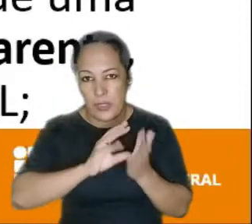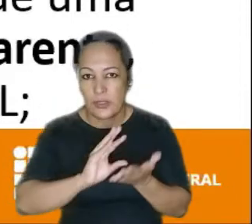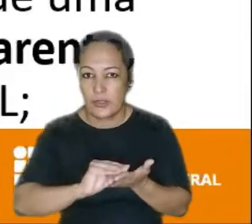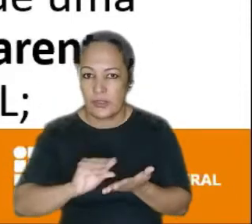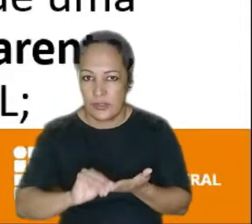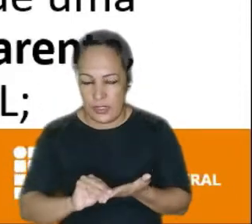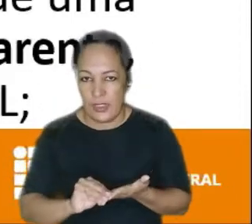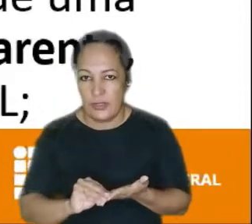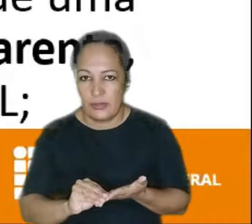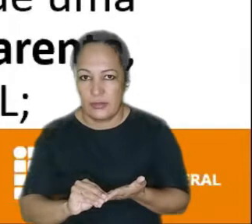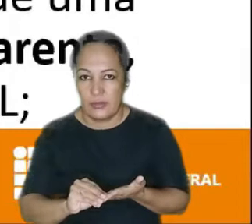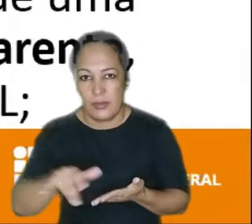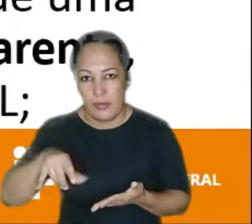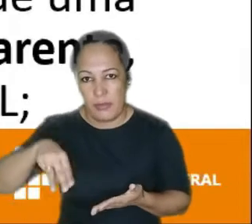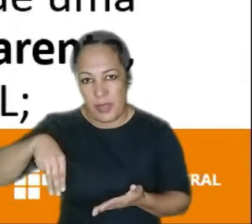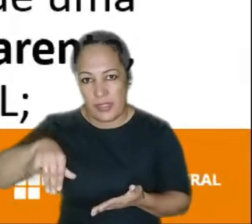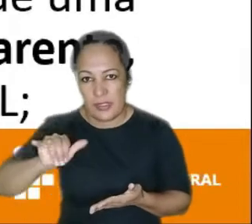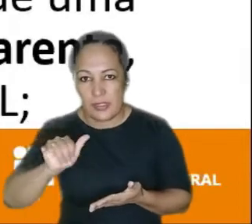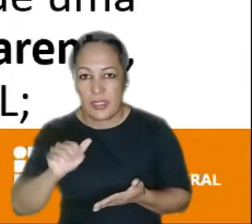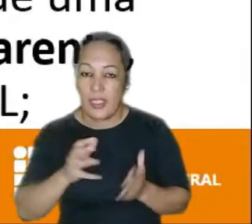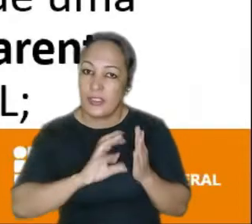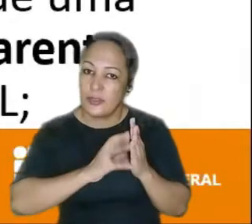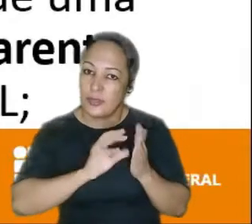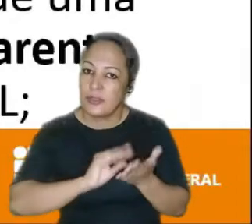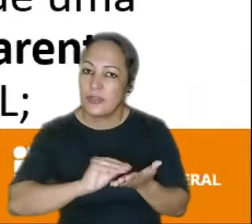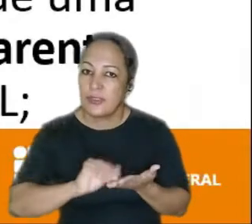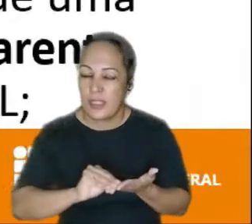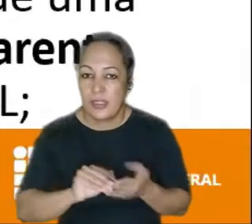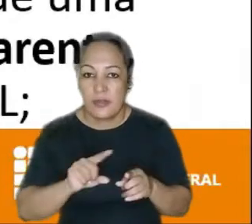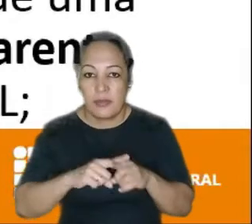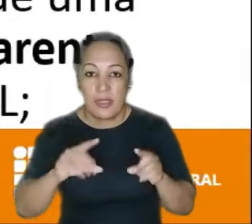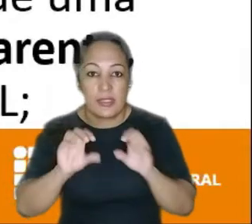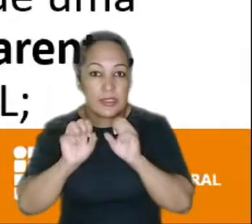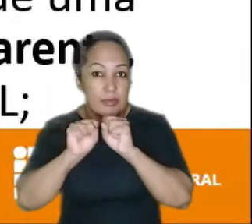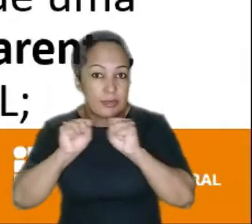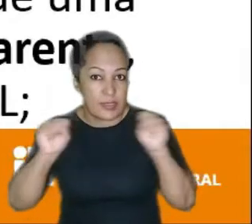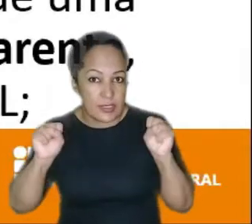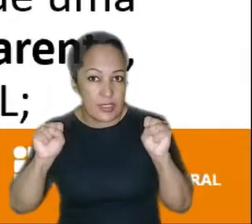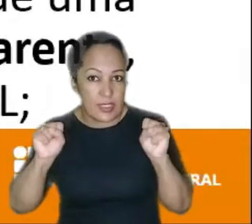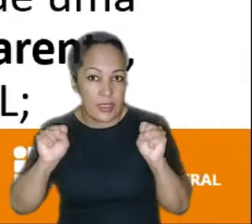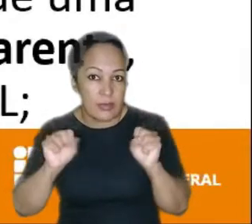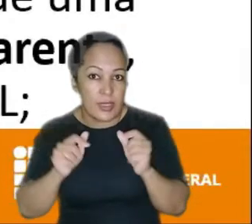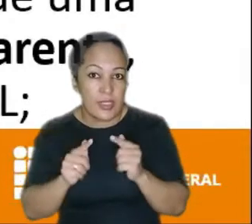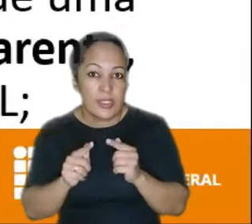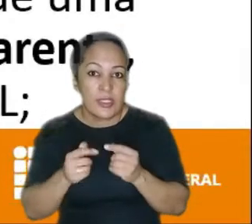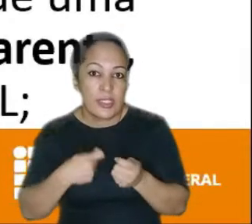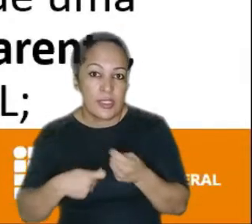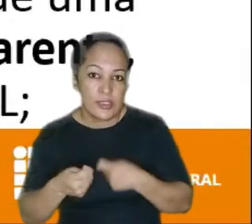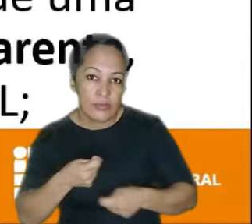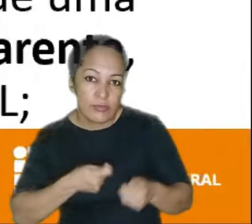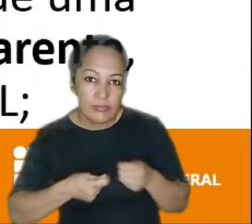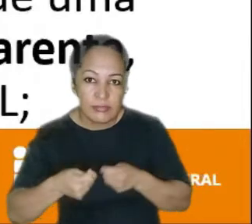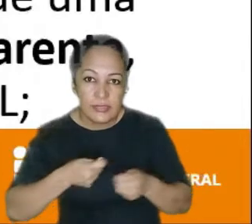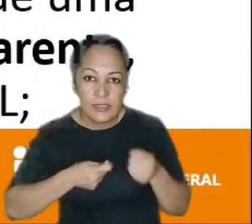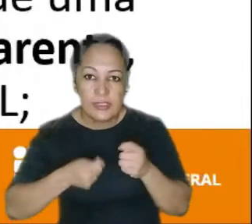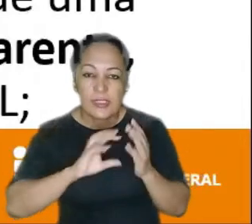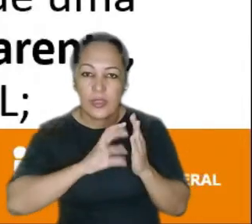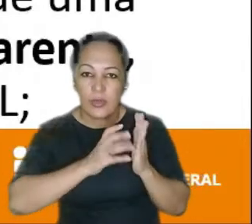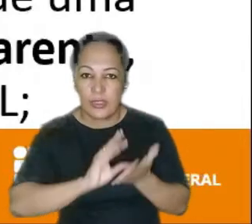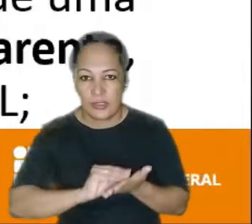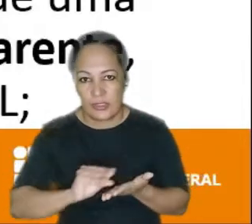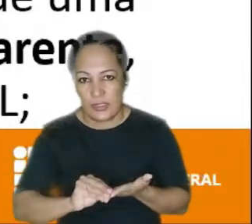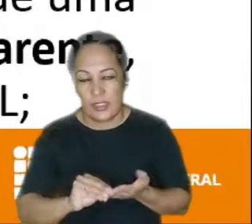de banco de dados, quando, na verdade, é um sistema gerenciador de banco de dados. Por que é importante essa definição? Porque em